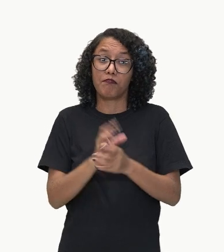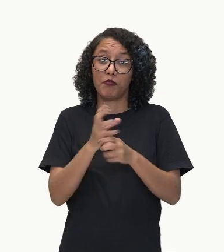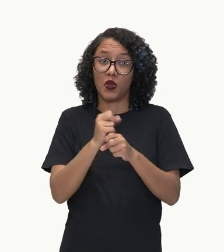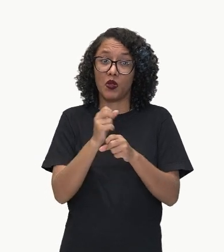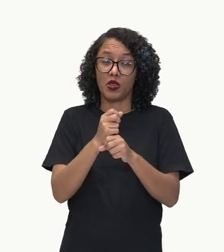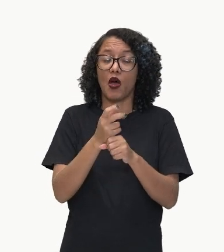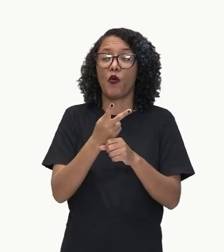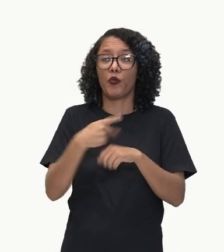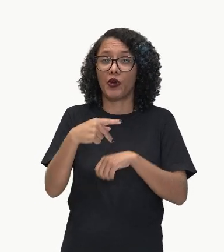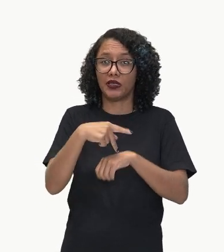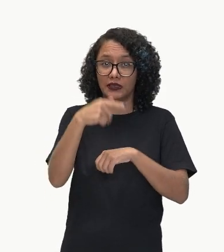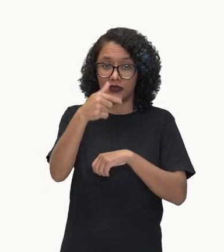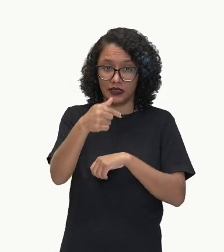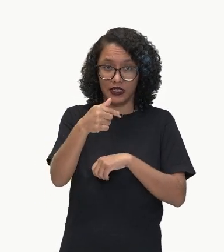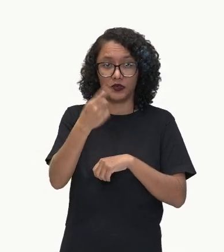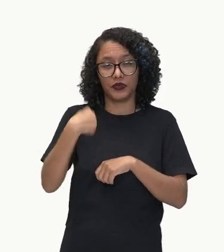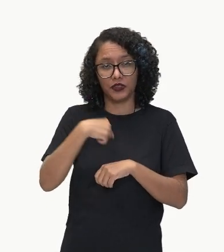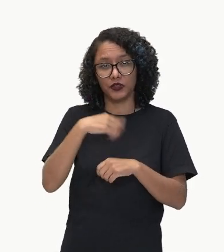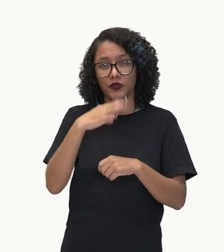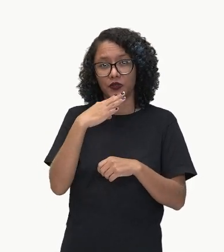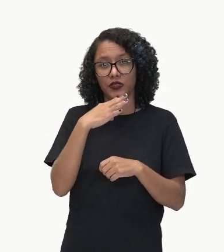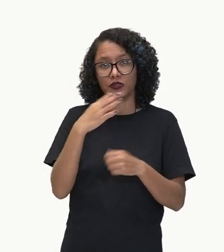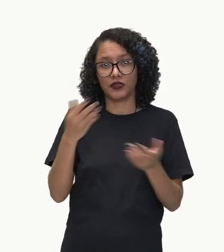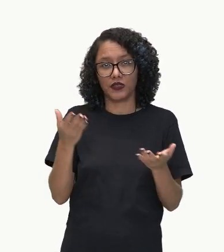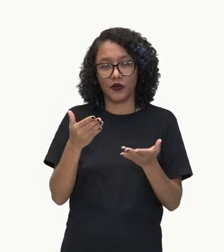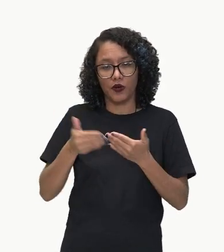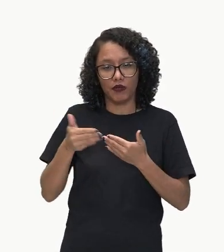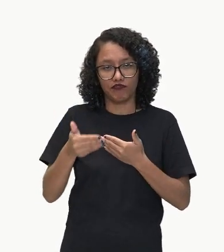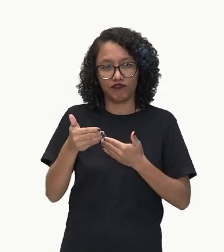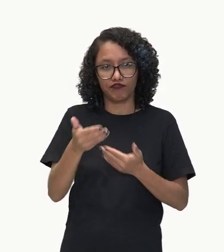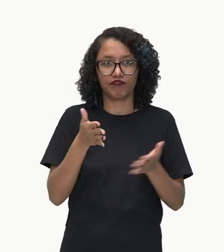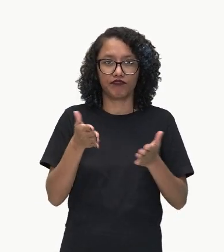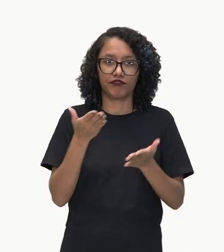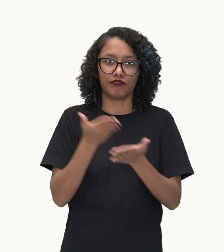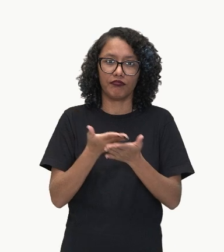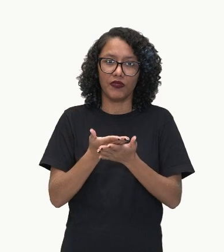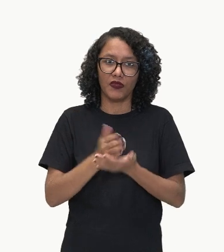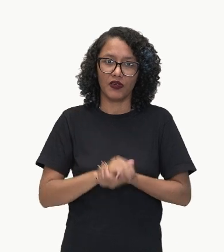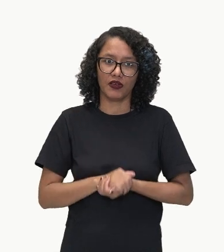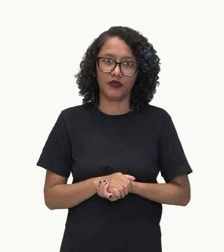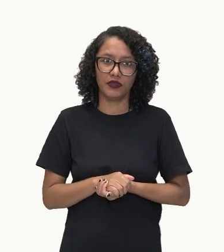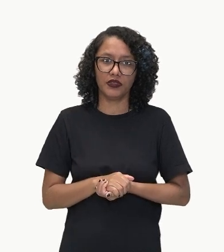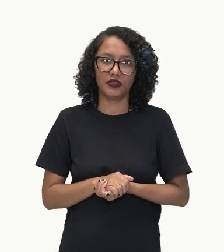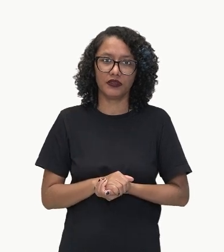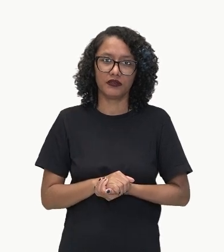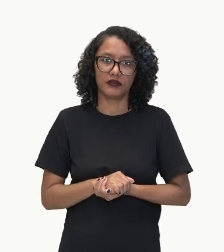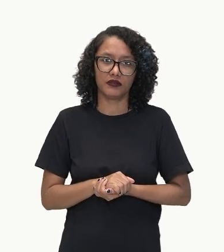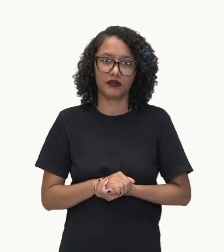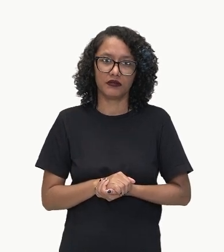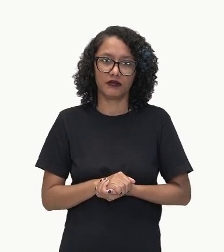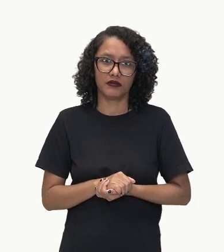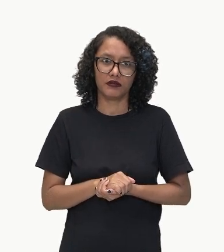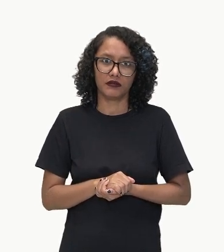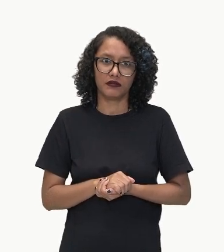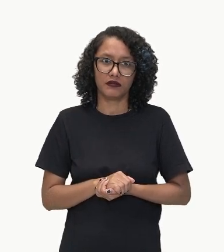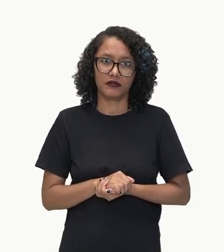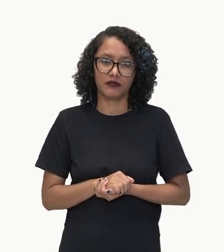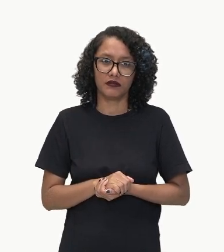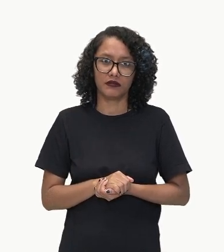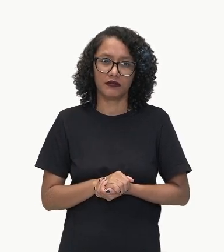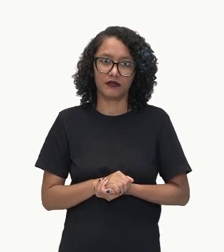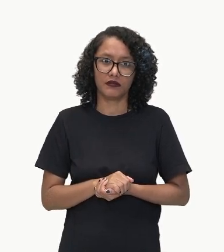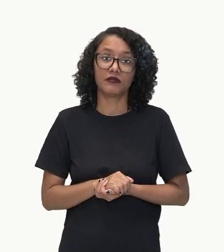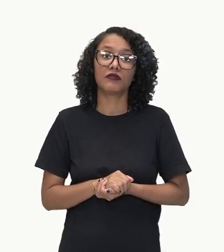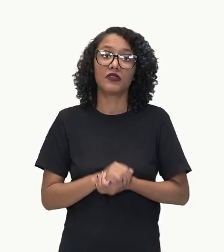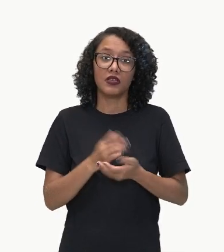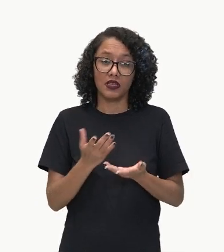países para a gente conhecer ao longo desta aula. E aí, Maldivas e Sri Lanka são países